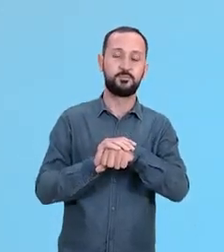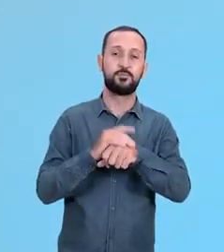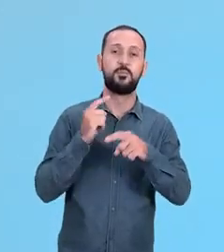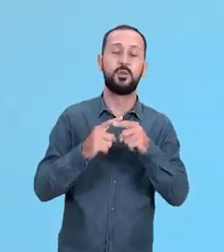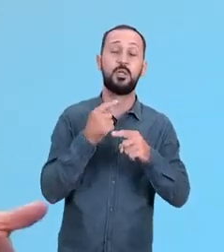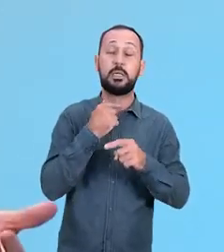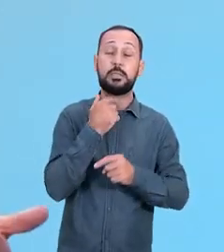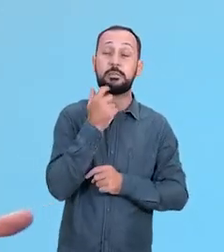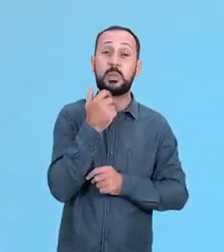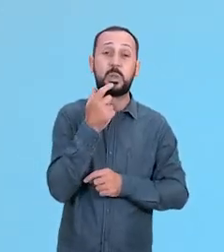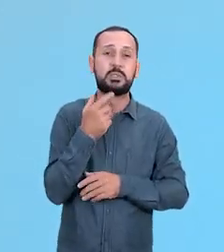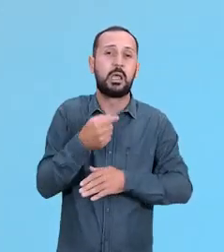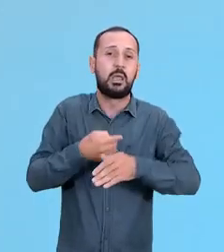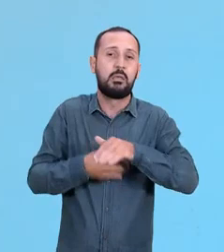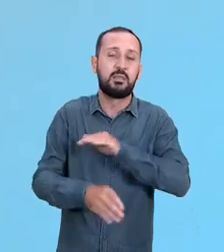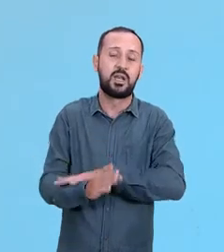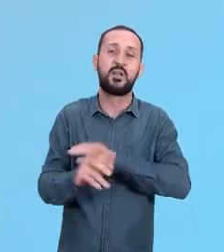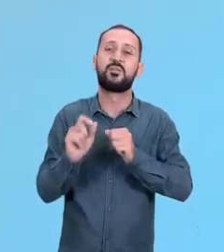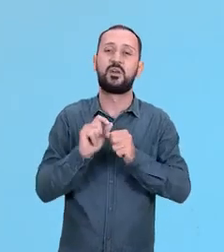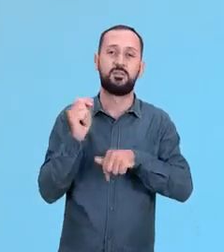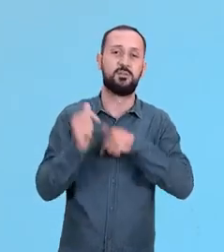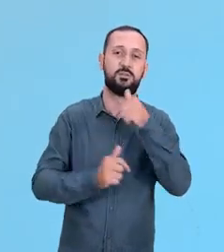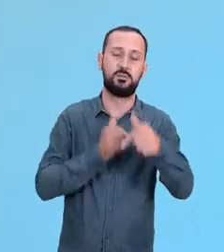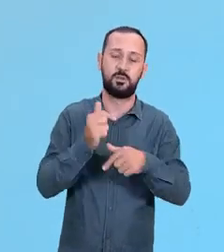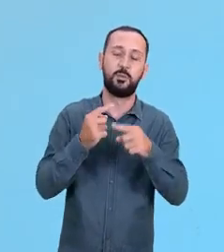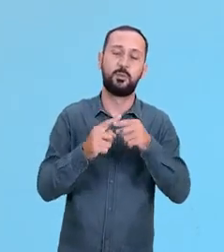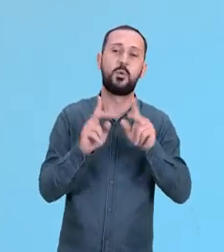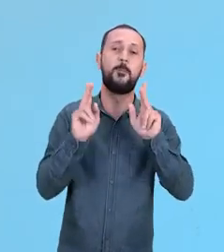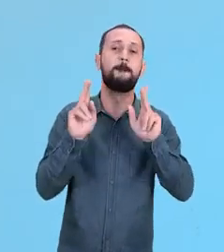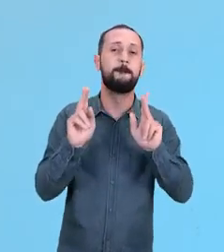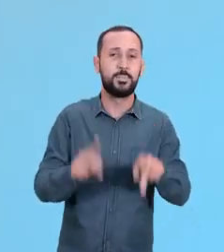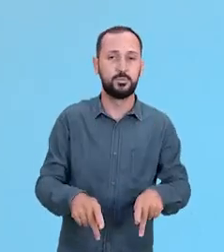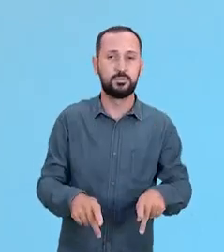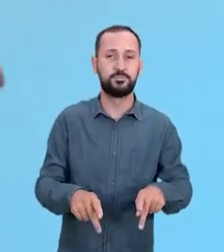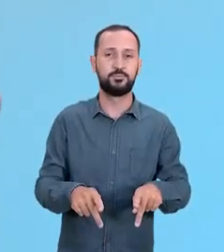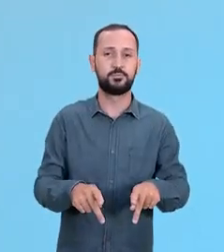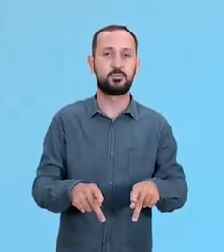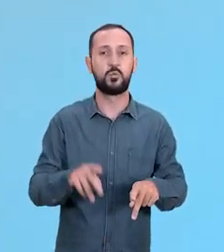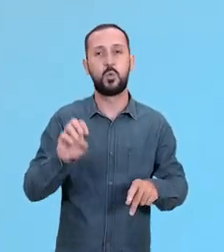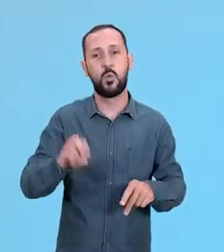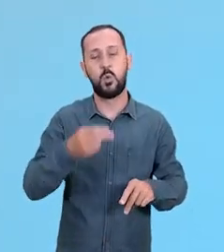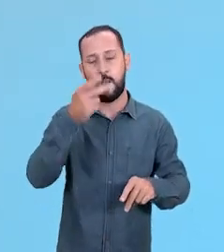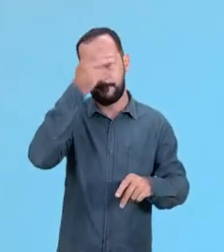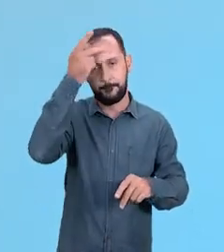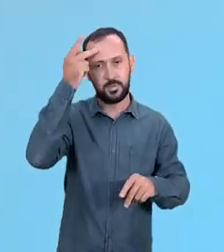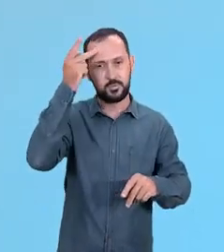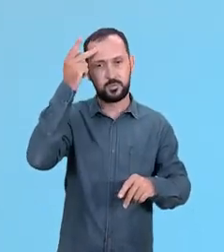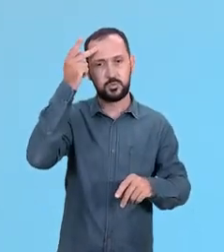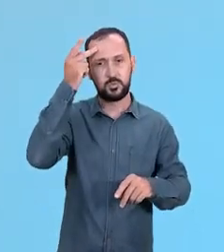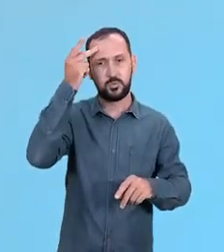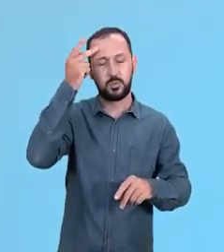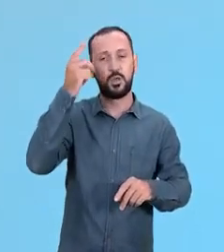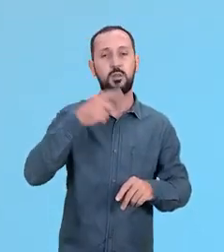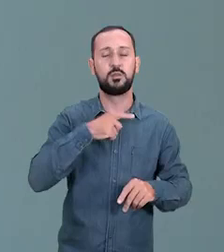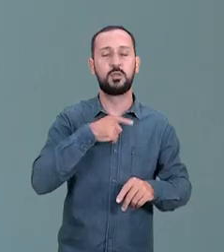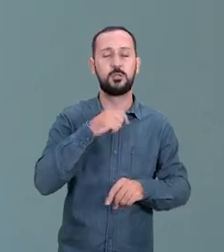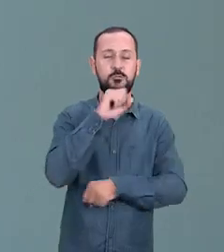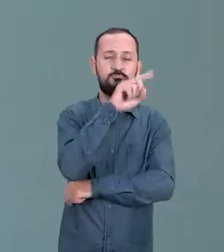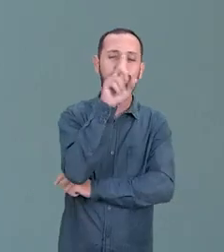os agentes não conseguem executar o seu trabalho, porque a população ou algumas pessoas que têm